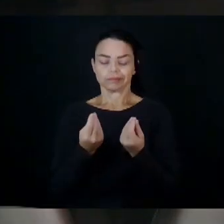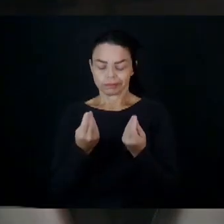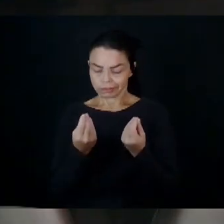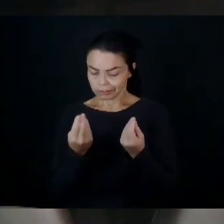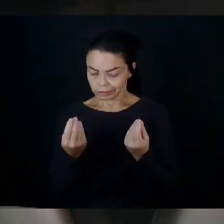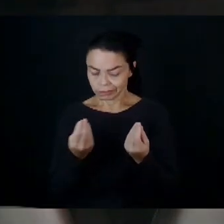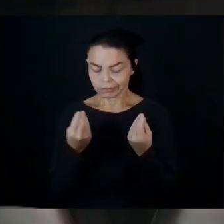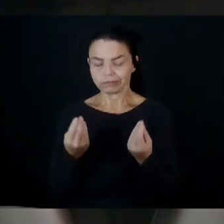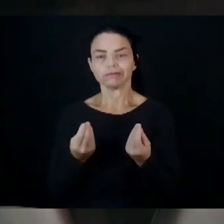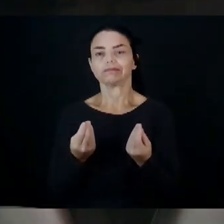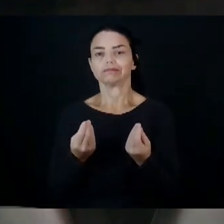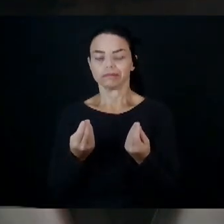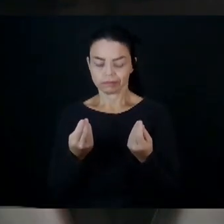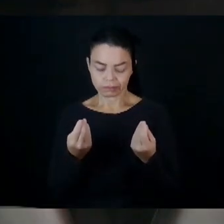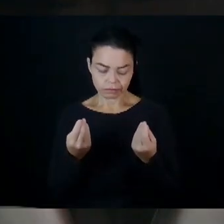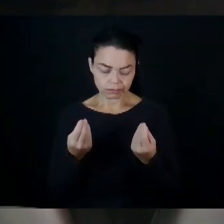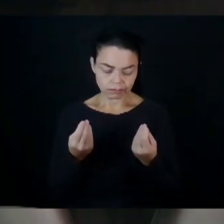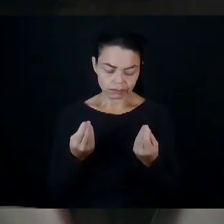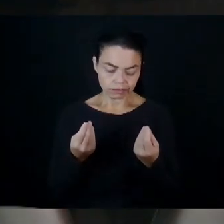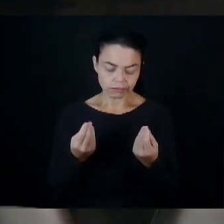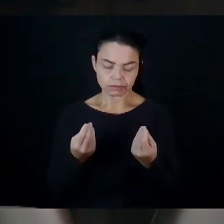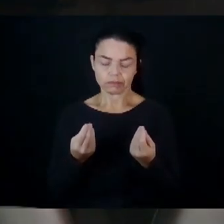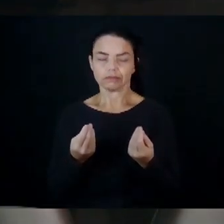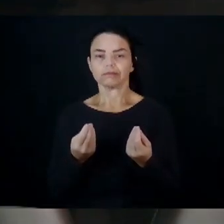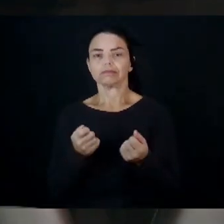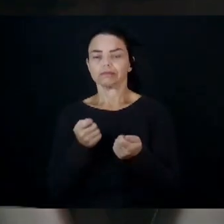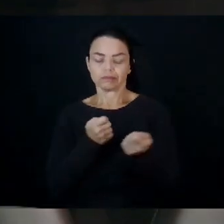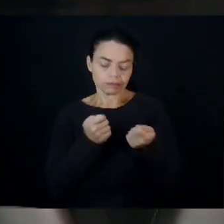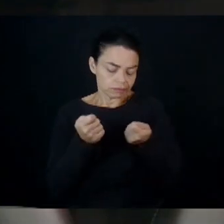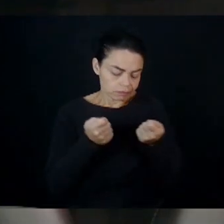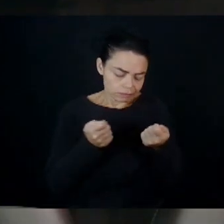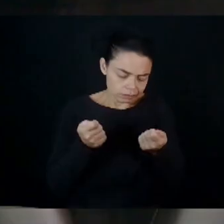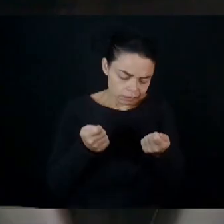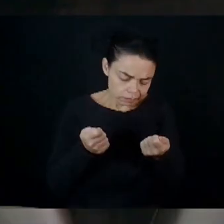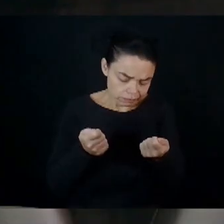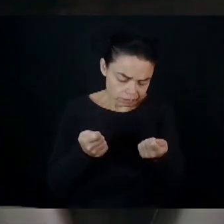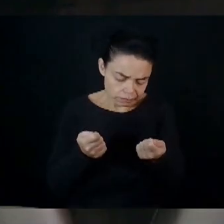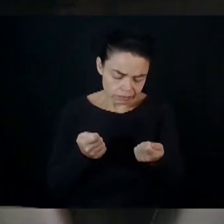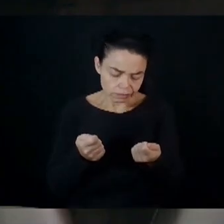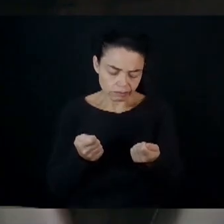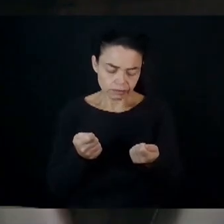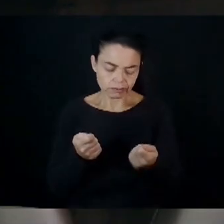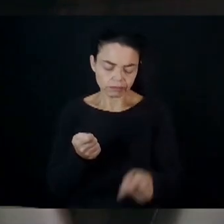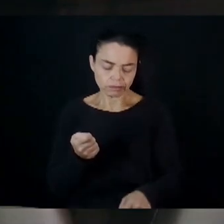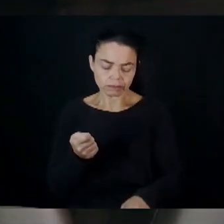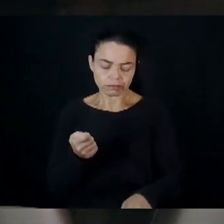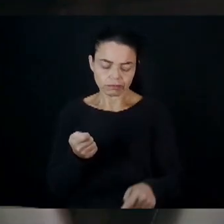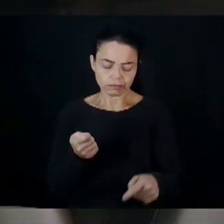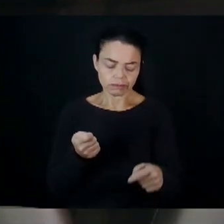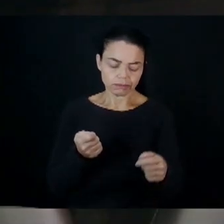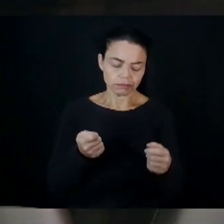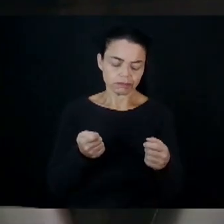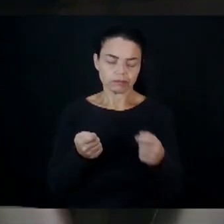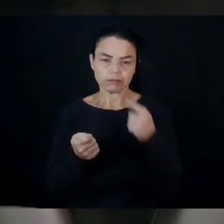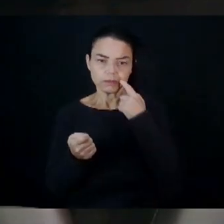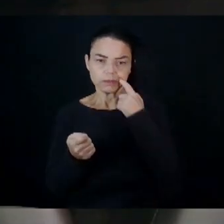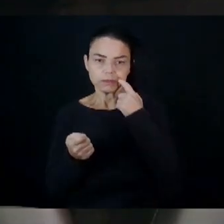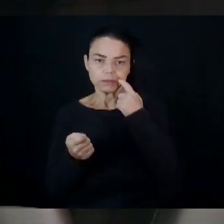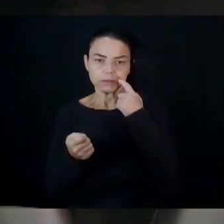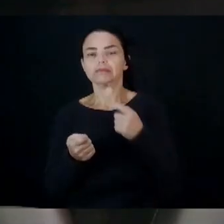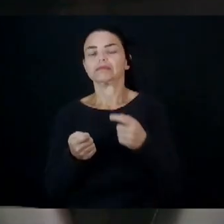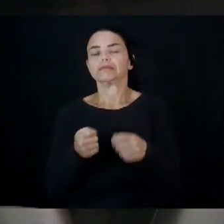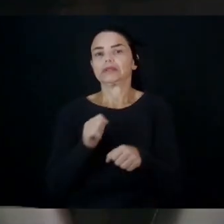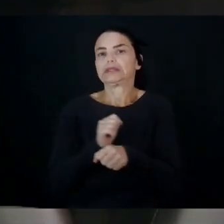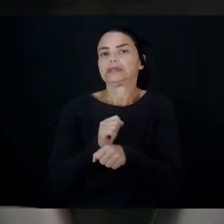você deixa de ser, de comandar um pouquinho a situação, né? Você se sente um pouquinho ali presa no